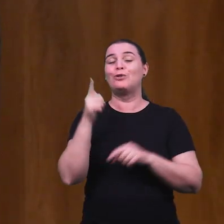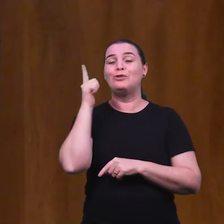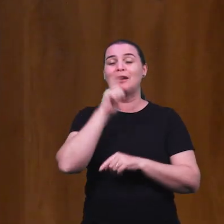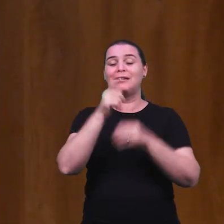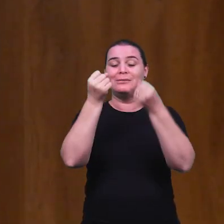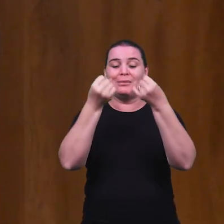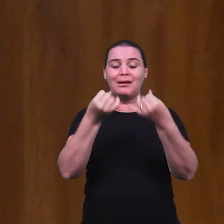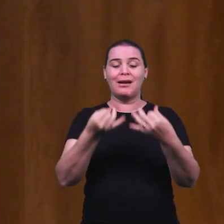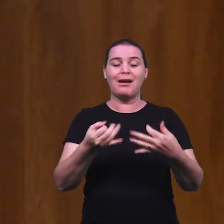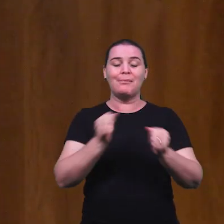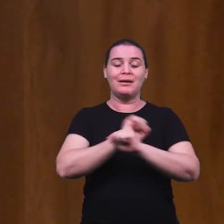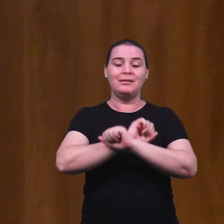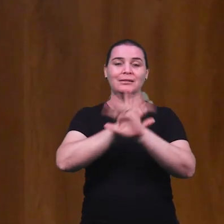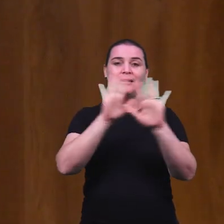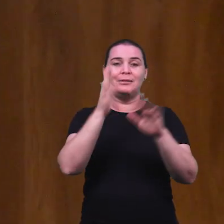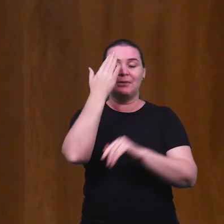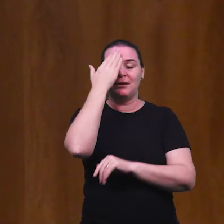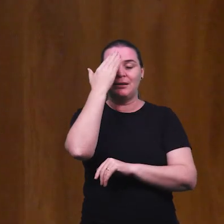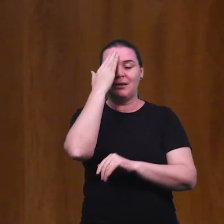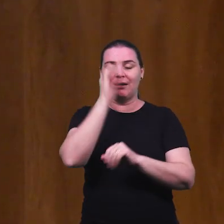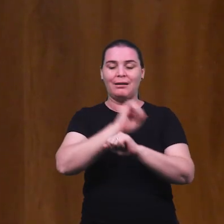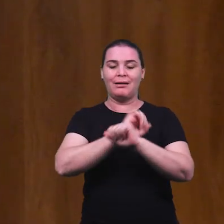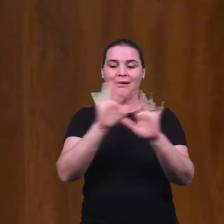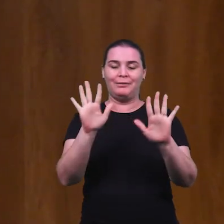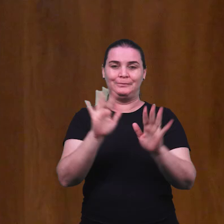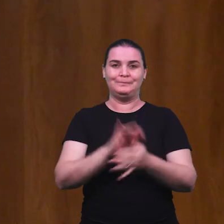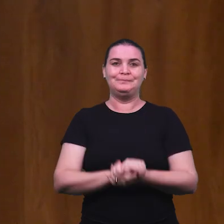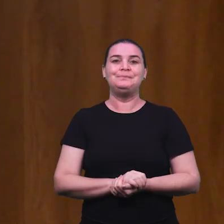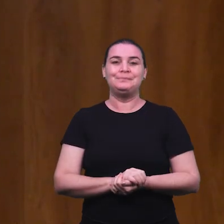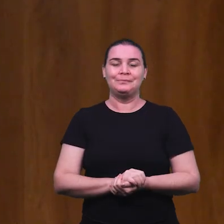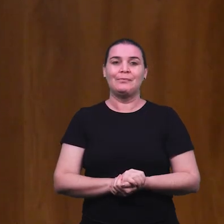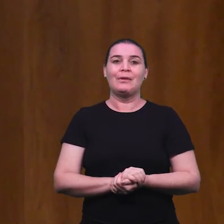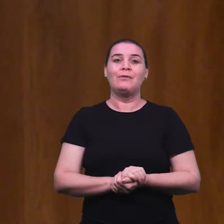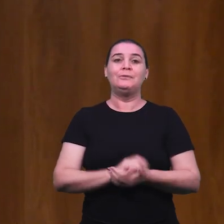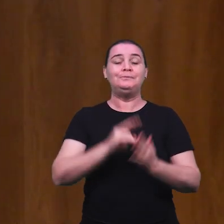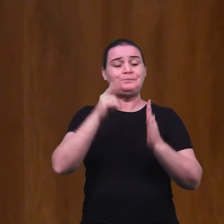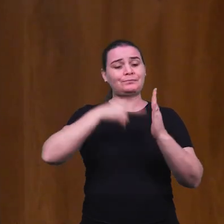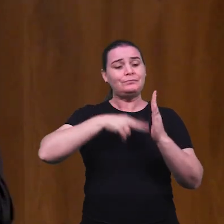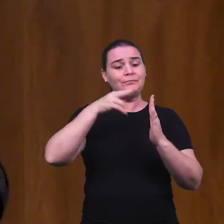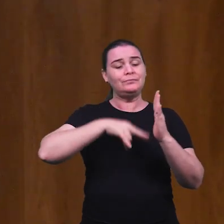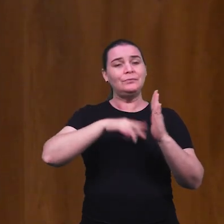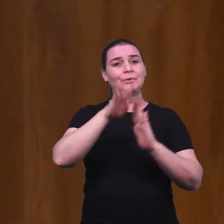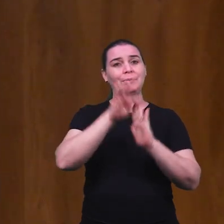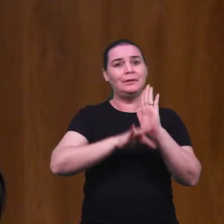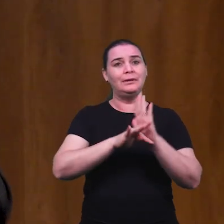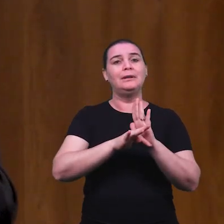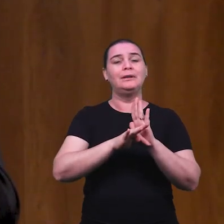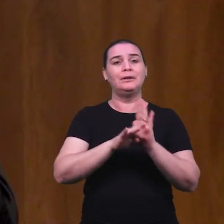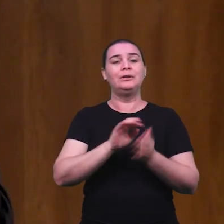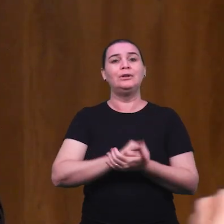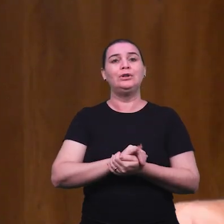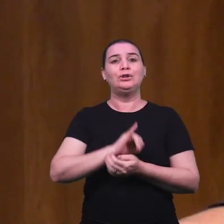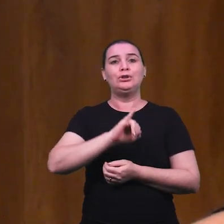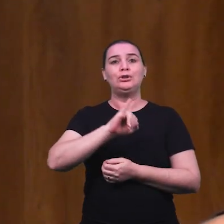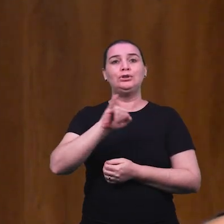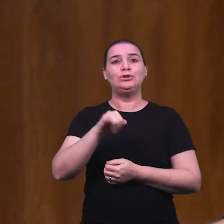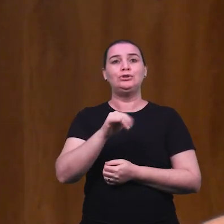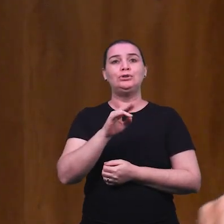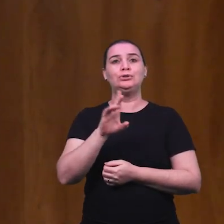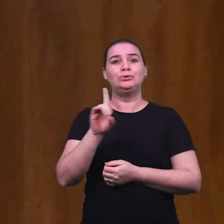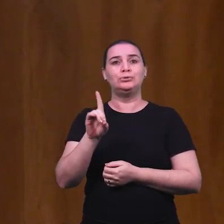cada vez mais de fácil compreensão, né? Vamos ler um texto aqui, um texto base da palavra, que está em Judas, no capítulo